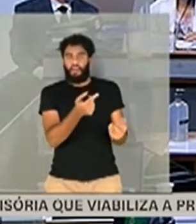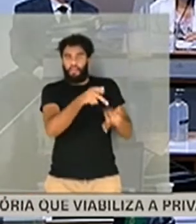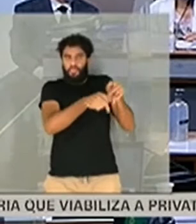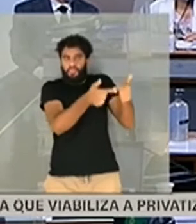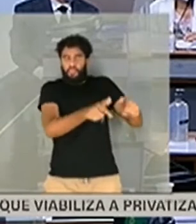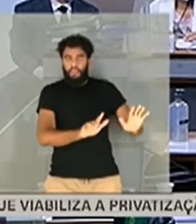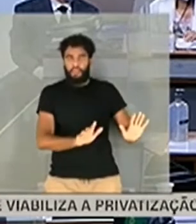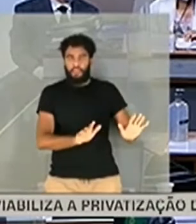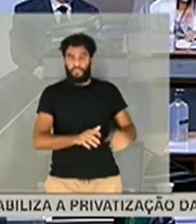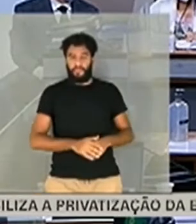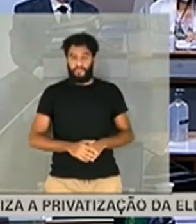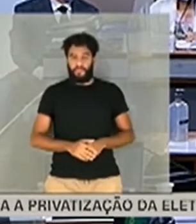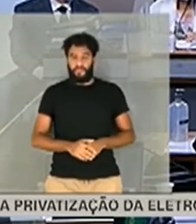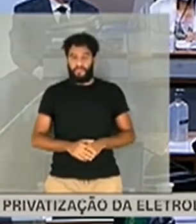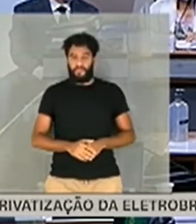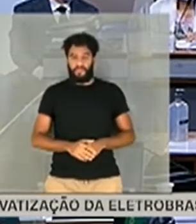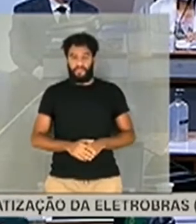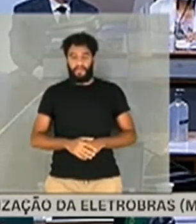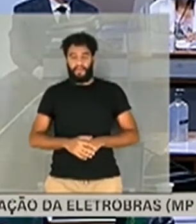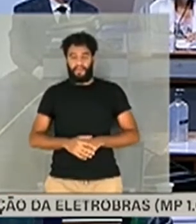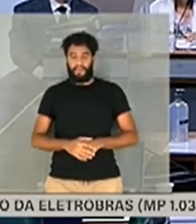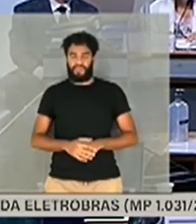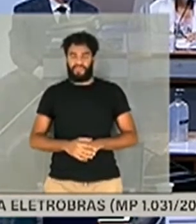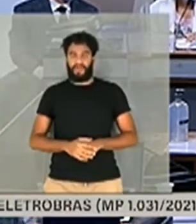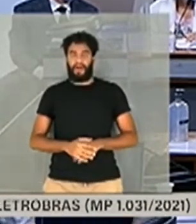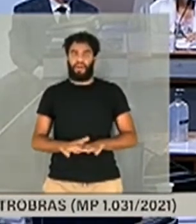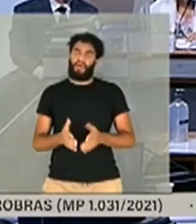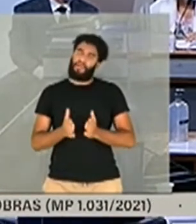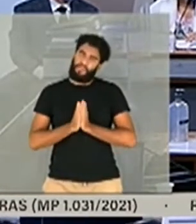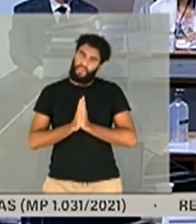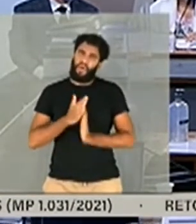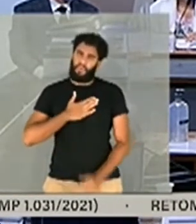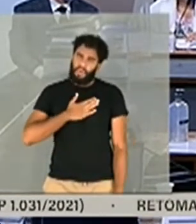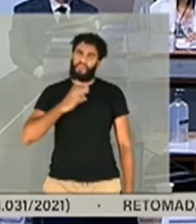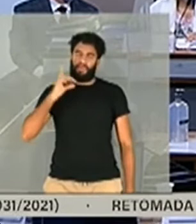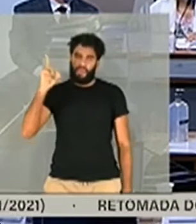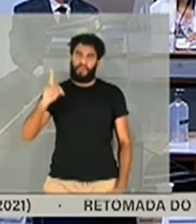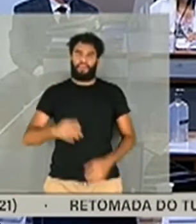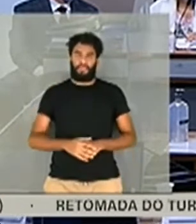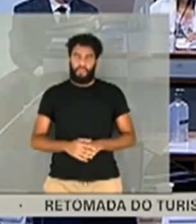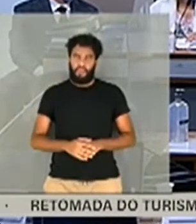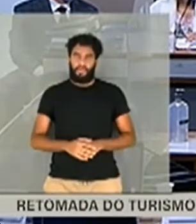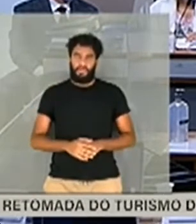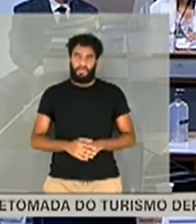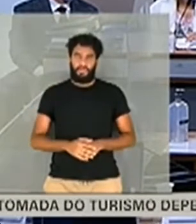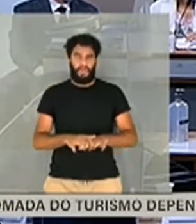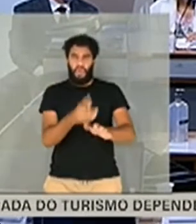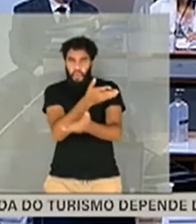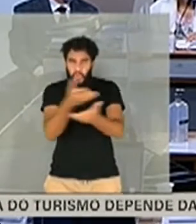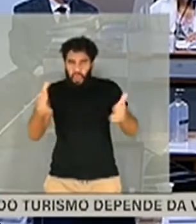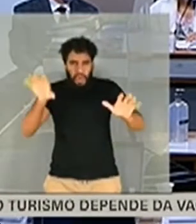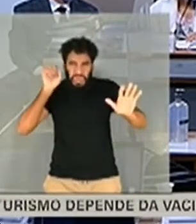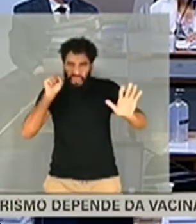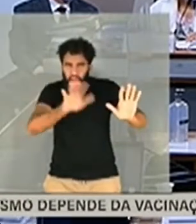doutora Alice. Essa Por favor, a volta que precisa ser feita. Pelo amor de Deus, doutora Alice, sabe o que, que é? Não escute o que ela está dizendo. Não, todos